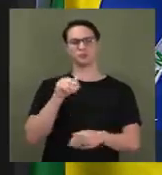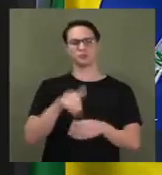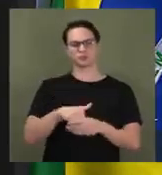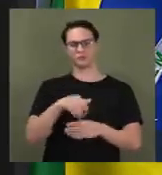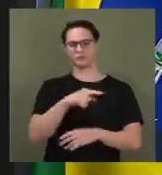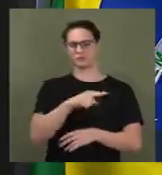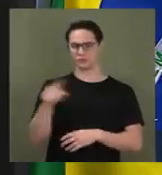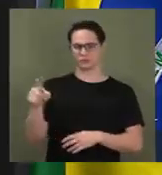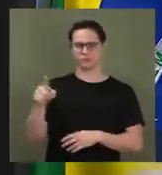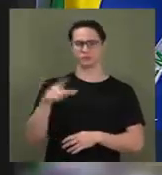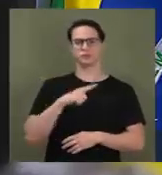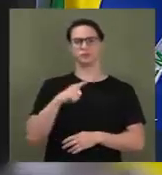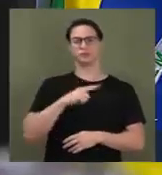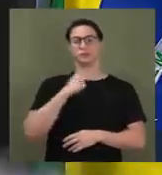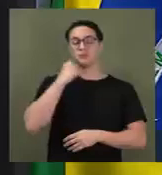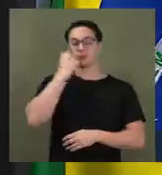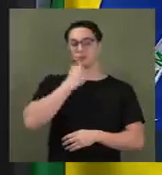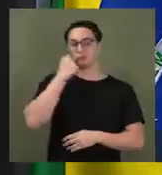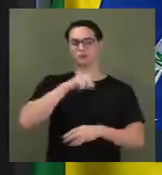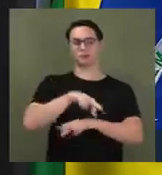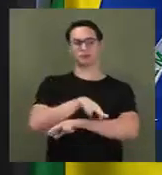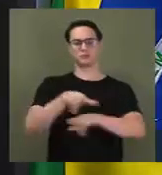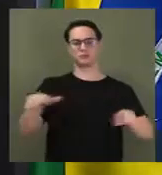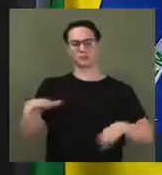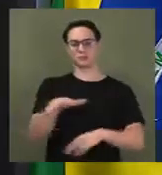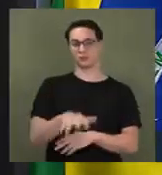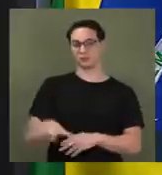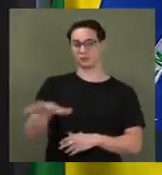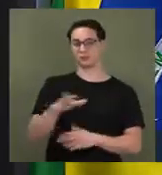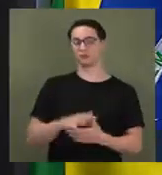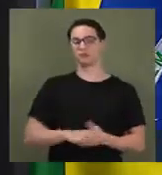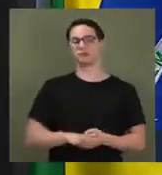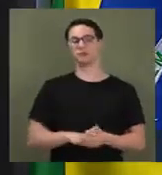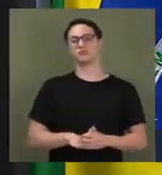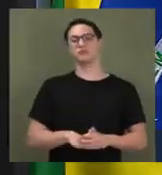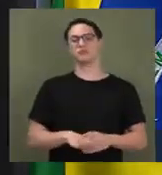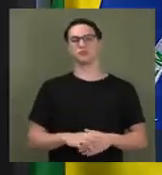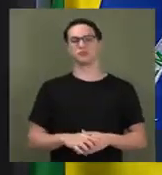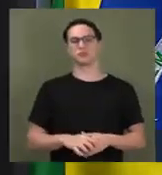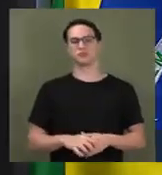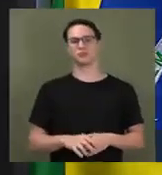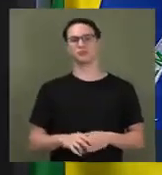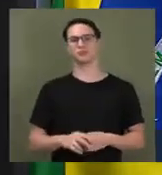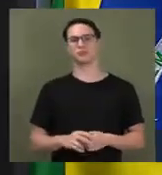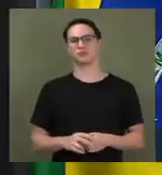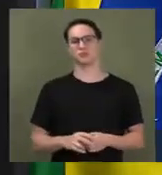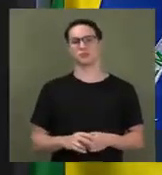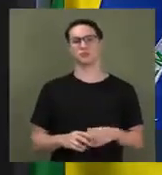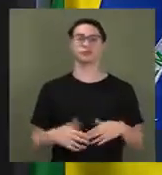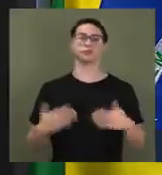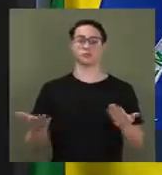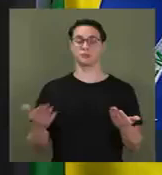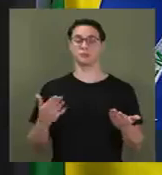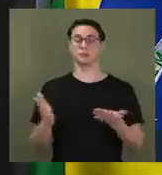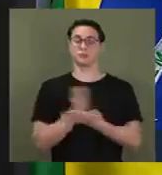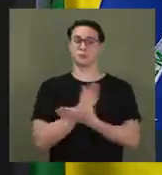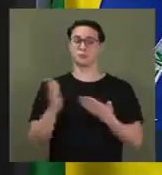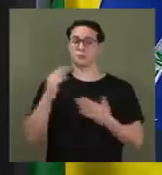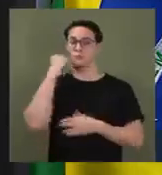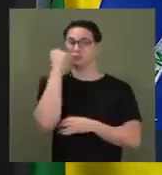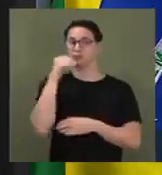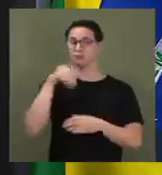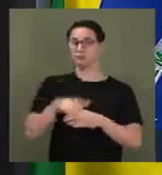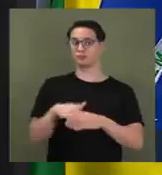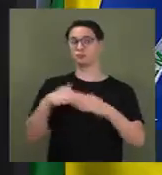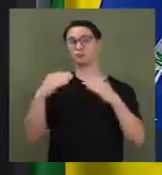voto de senadores de diversas matrizes, ou matizes, né? Teve senadores que votaram contra,